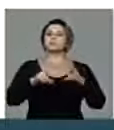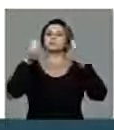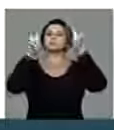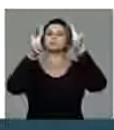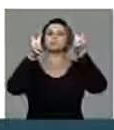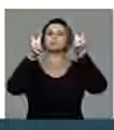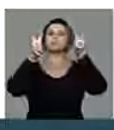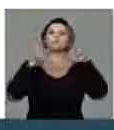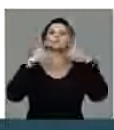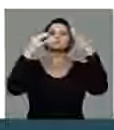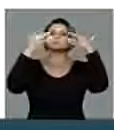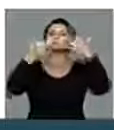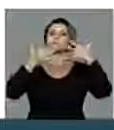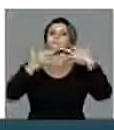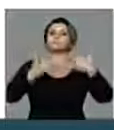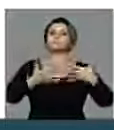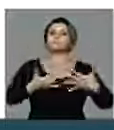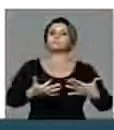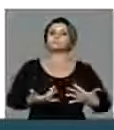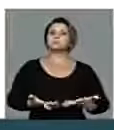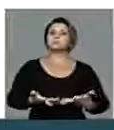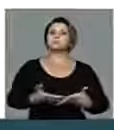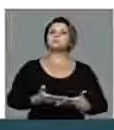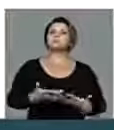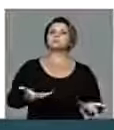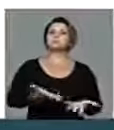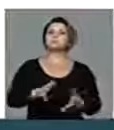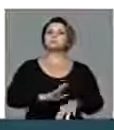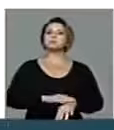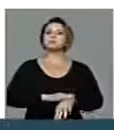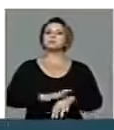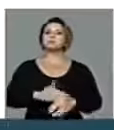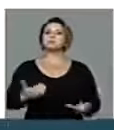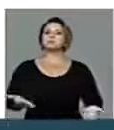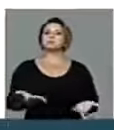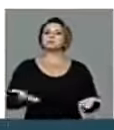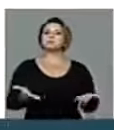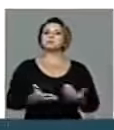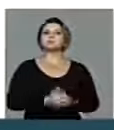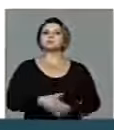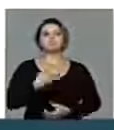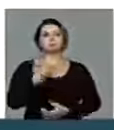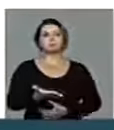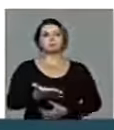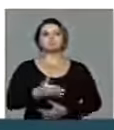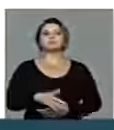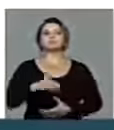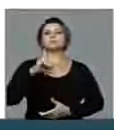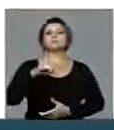para discorrer sobre eles durante o grande expediente da sessão de hoje, no tempo destinado a Vossa Excelência.